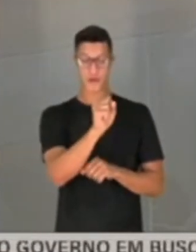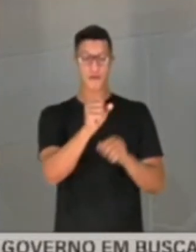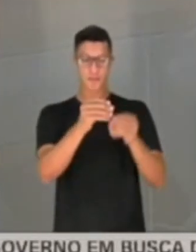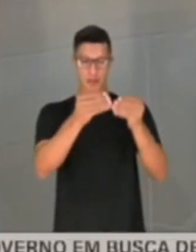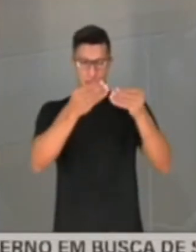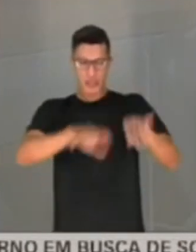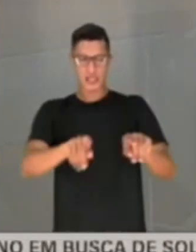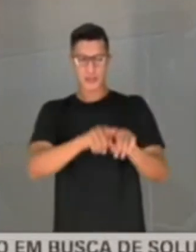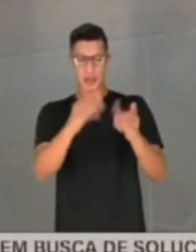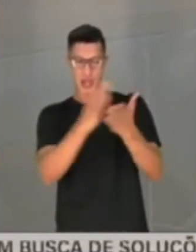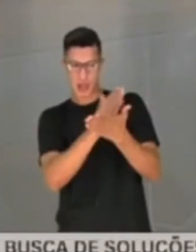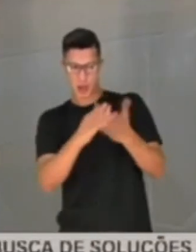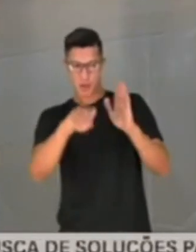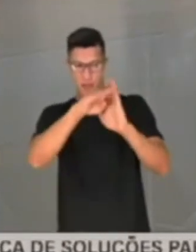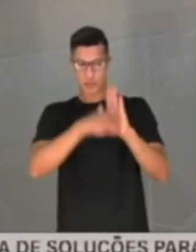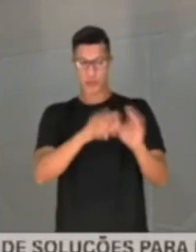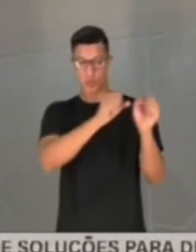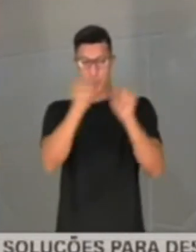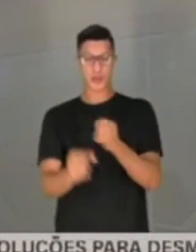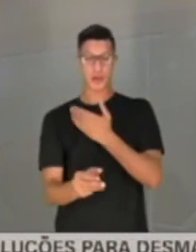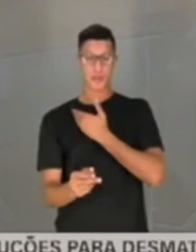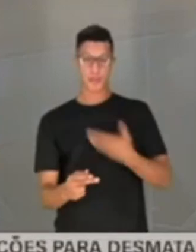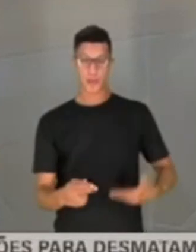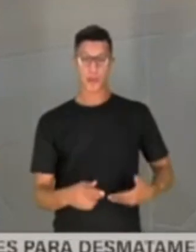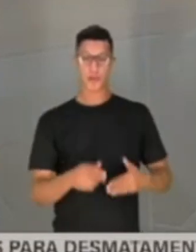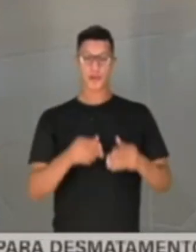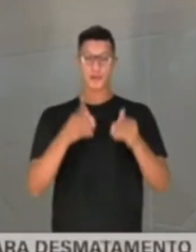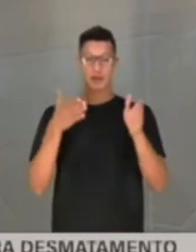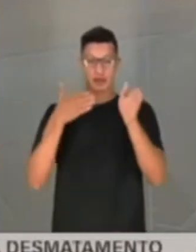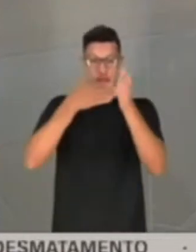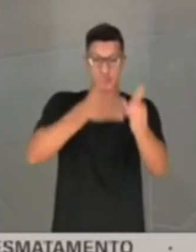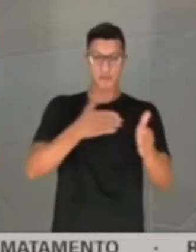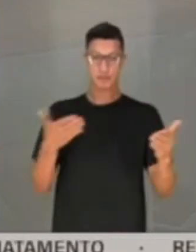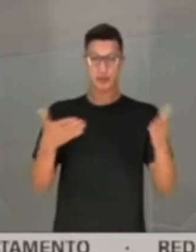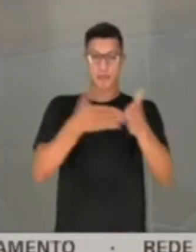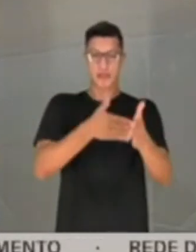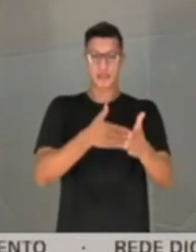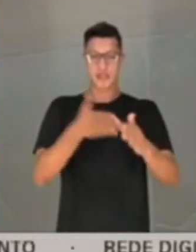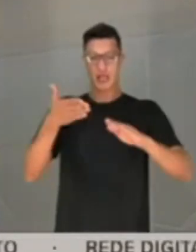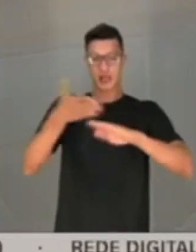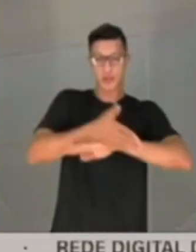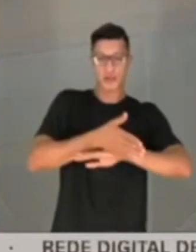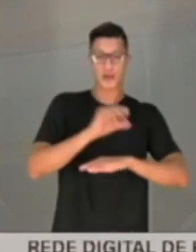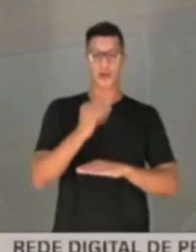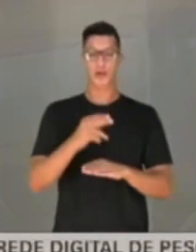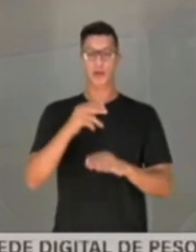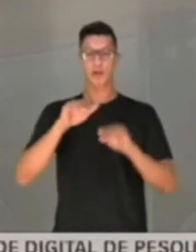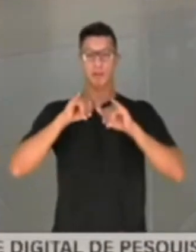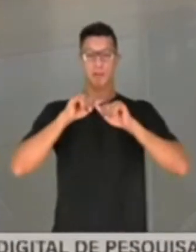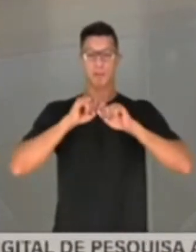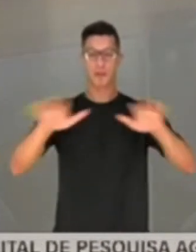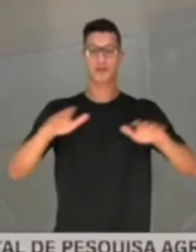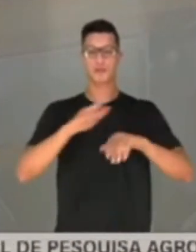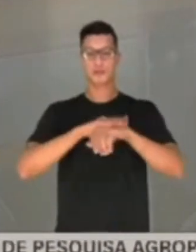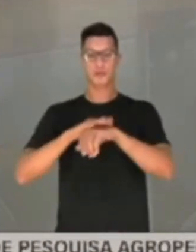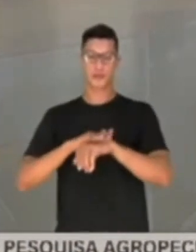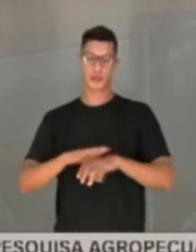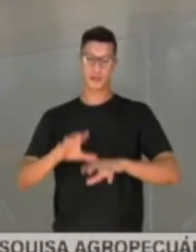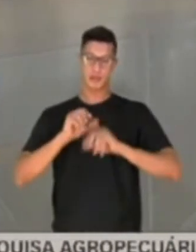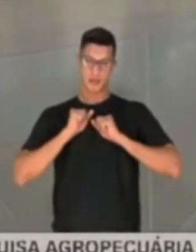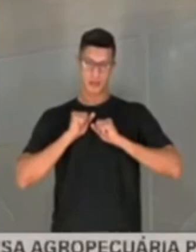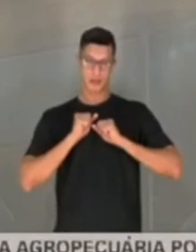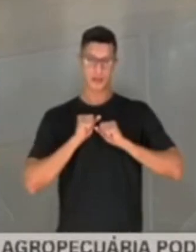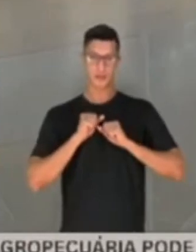Infringir determinação do poder público destinada a impedir introdução ou propagação de doença